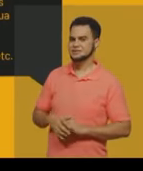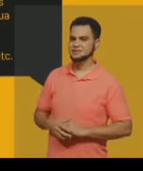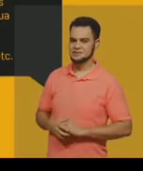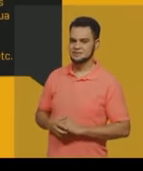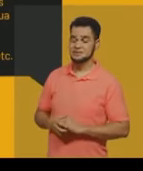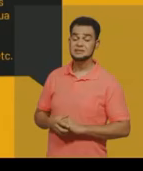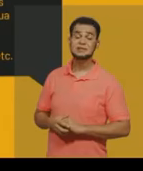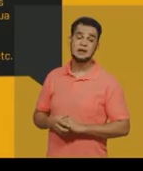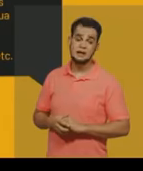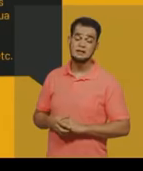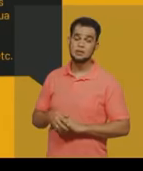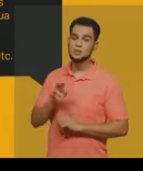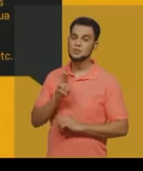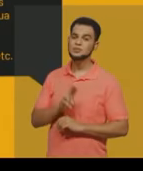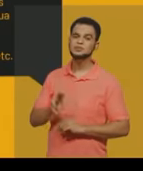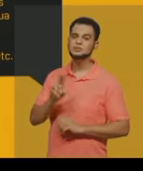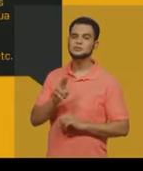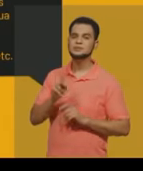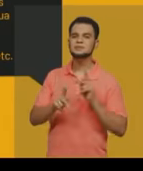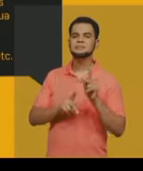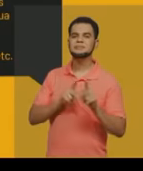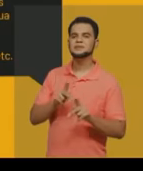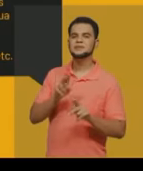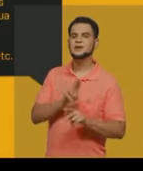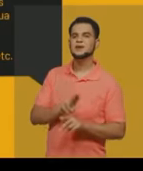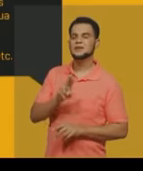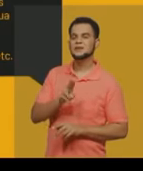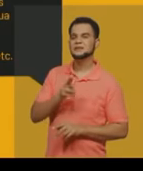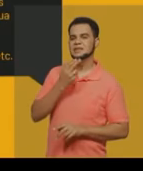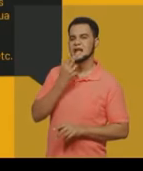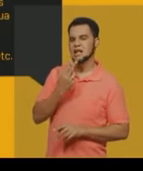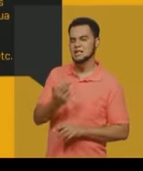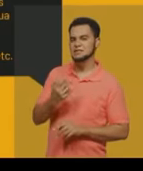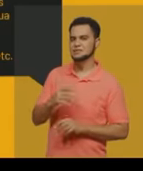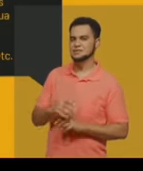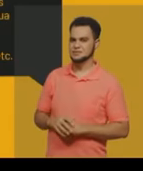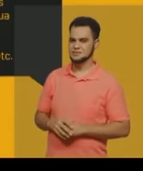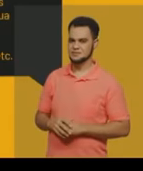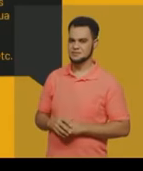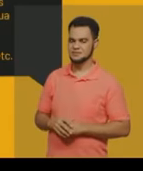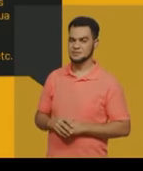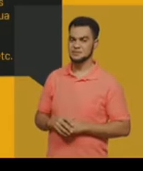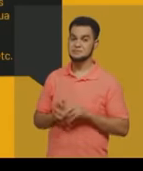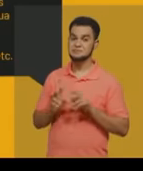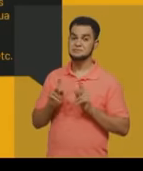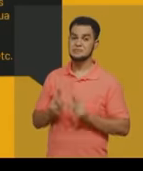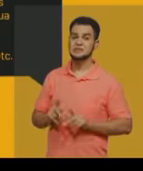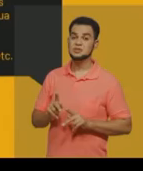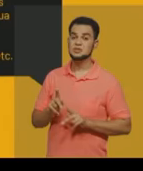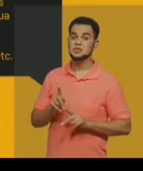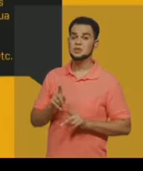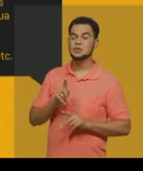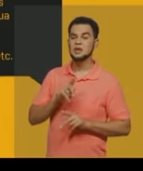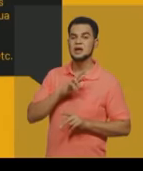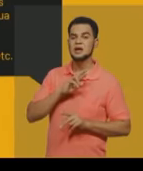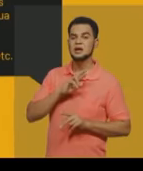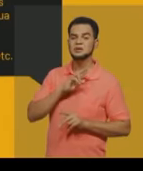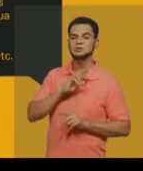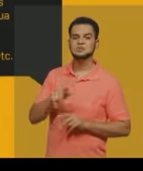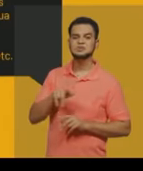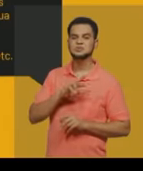dos usuários. Pessoas que usam a língua e que não são falantes nativos, mas a língua é